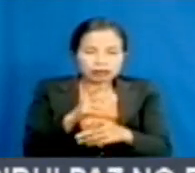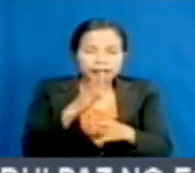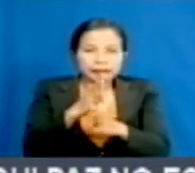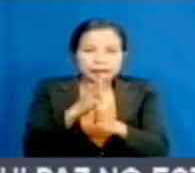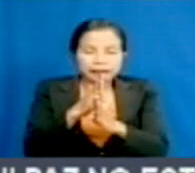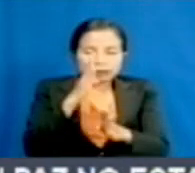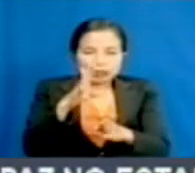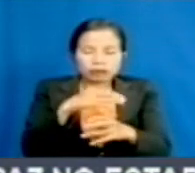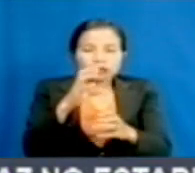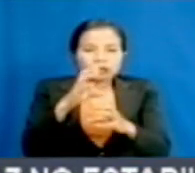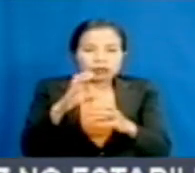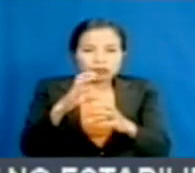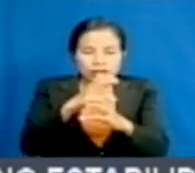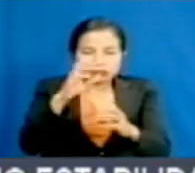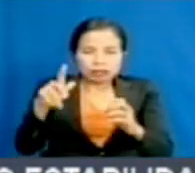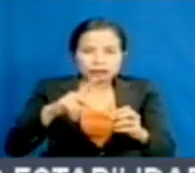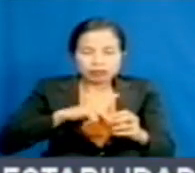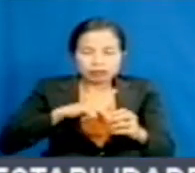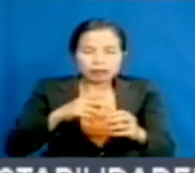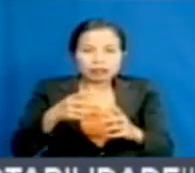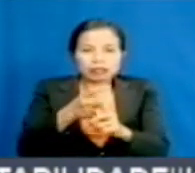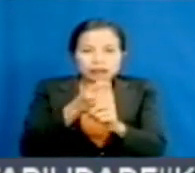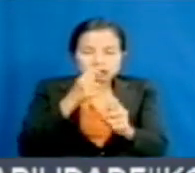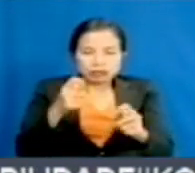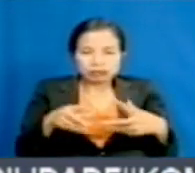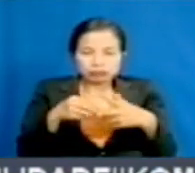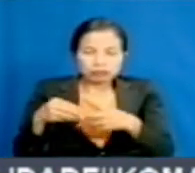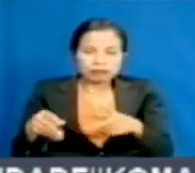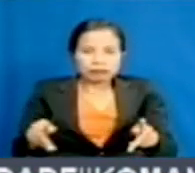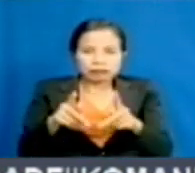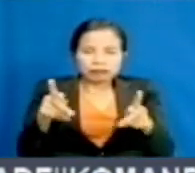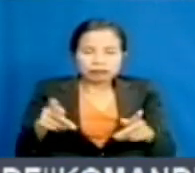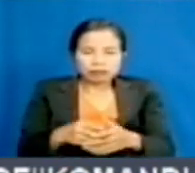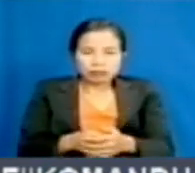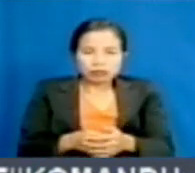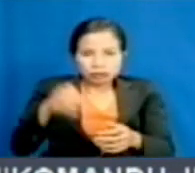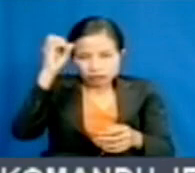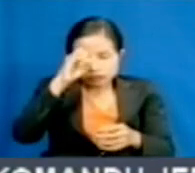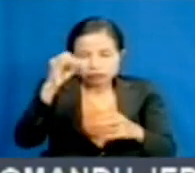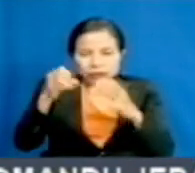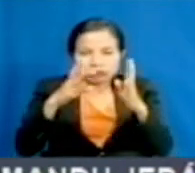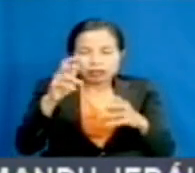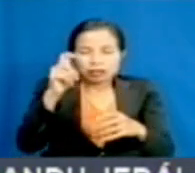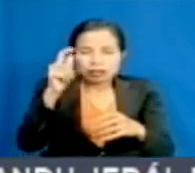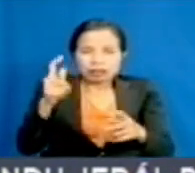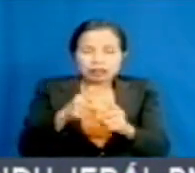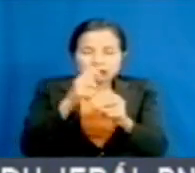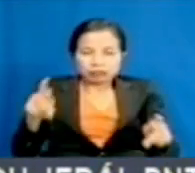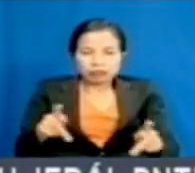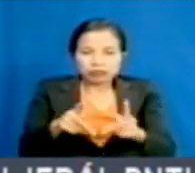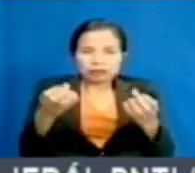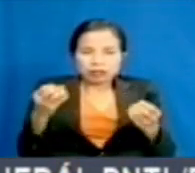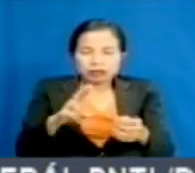privado siren nebe mak rebe meeting lele transporte publiko net. Ter observação jornalista RTTL. Transporte público barak